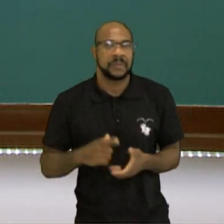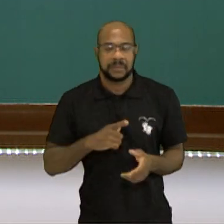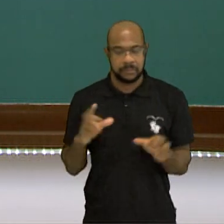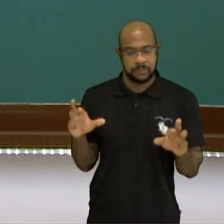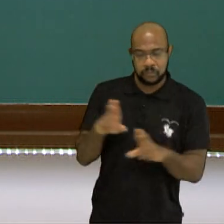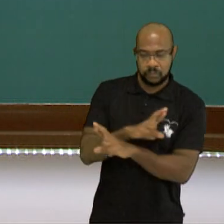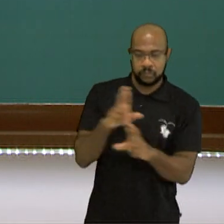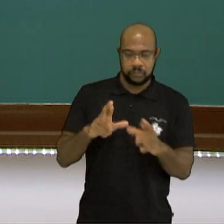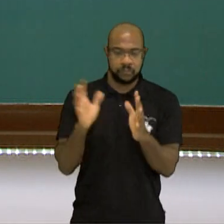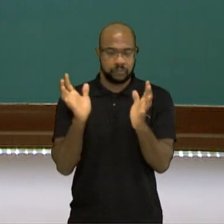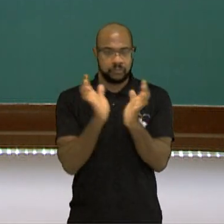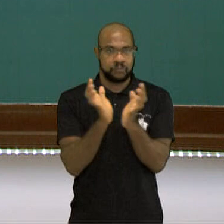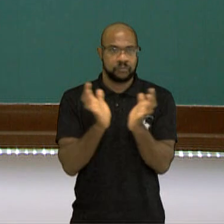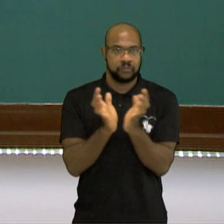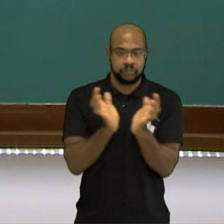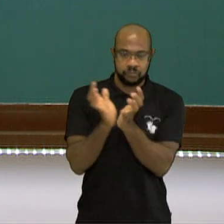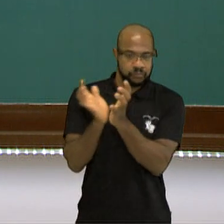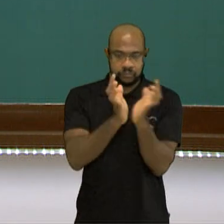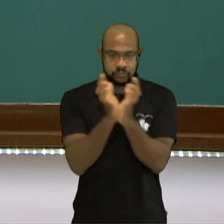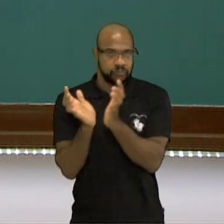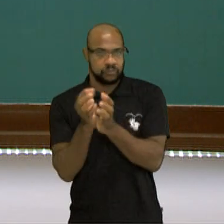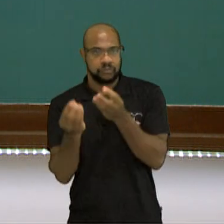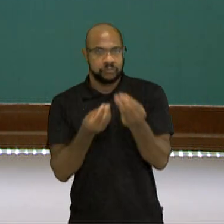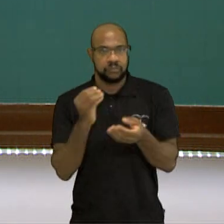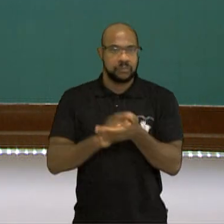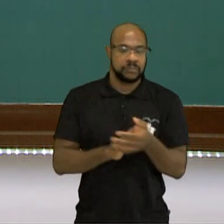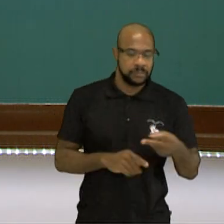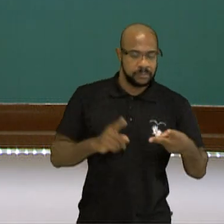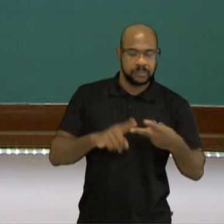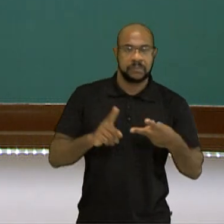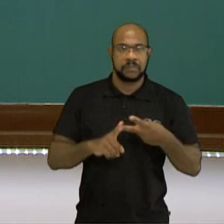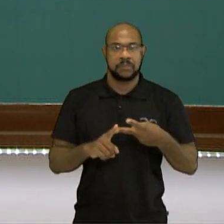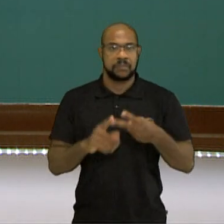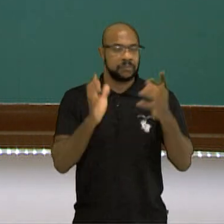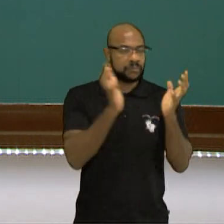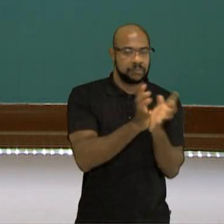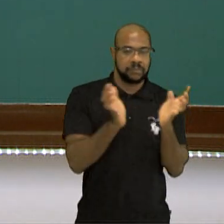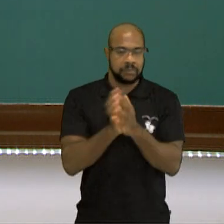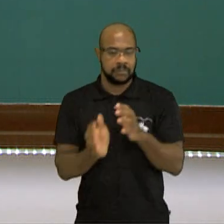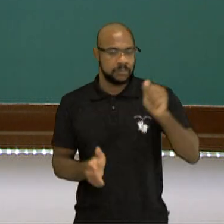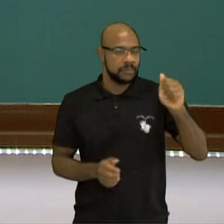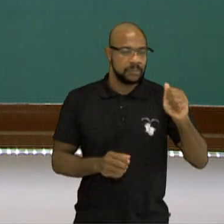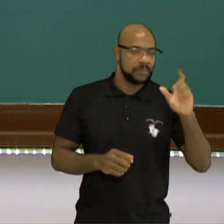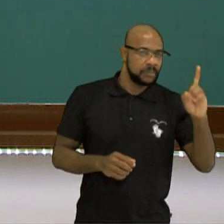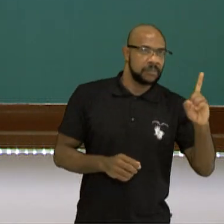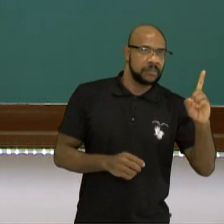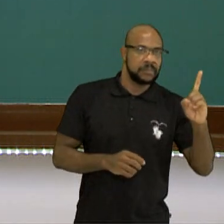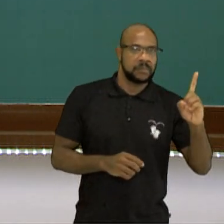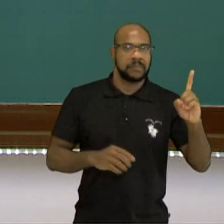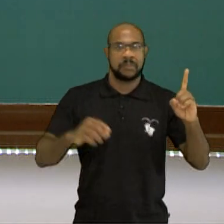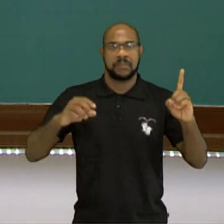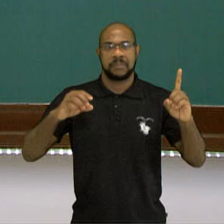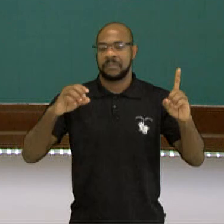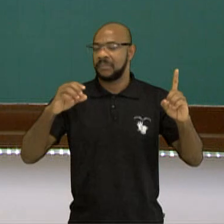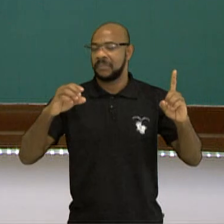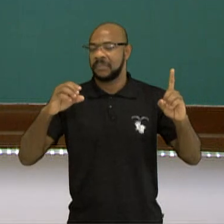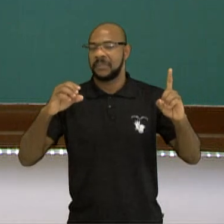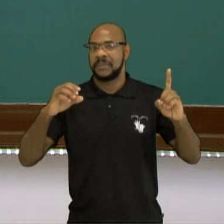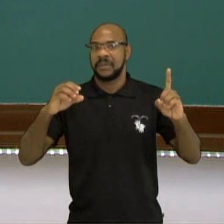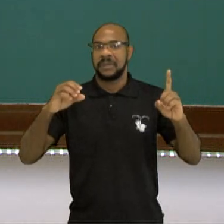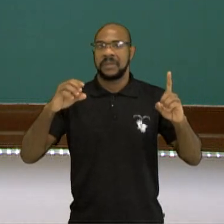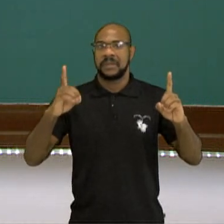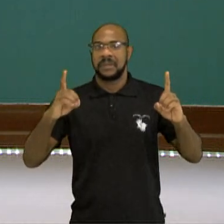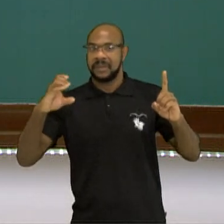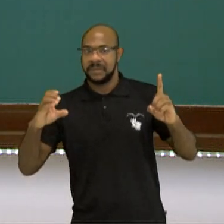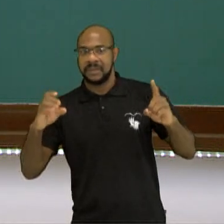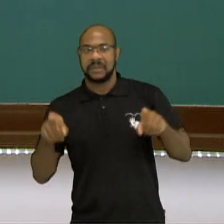relação é uma função, a dependência, o domínio e a imagem da função, os conjuntos numéricos envolvidos e resolveu